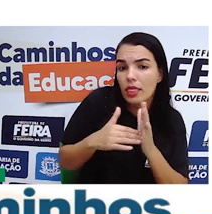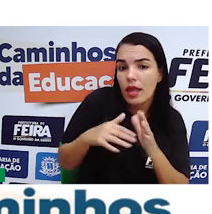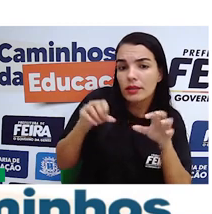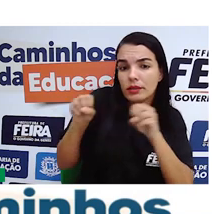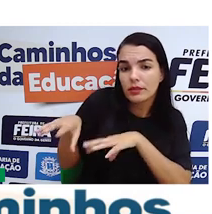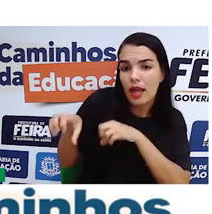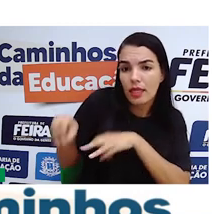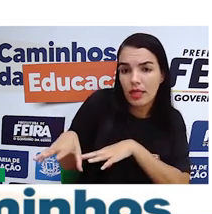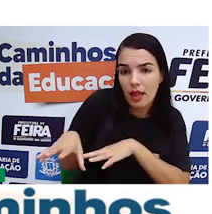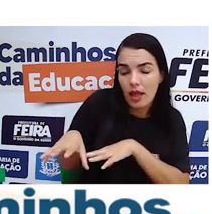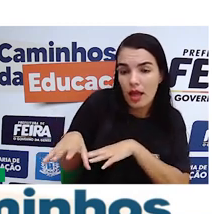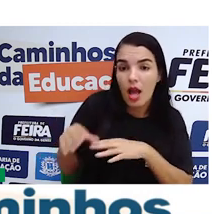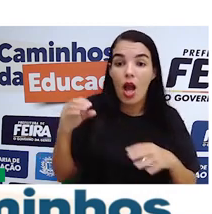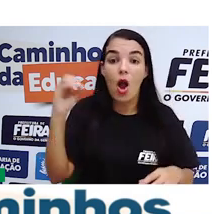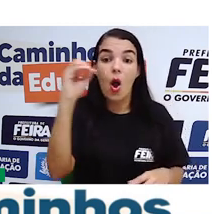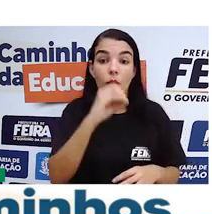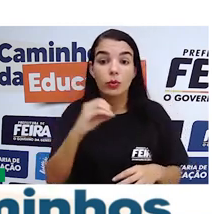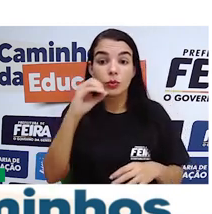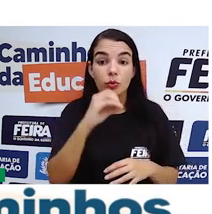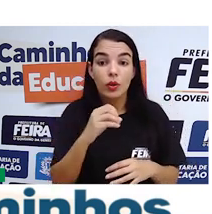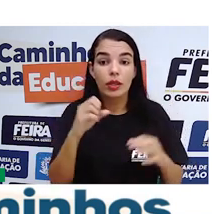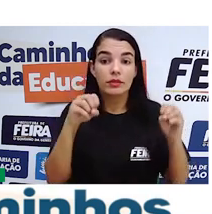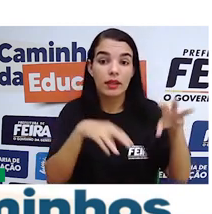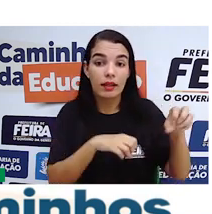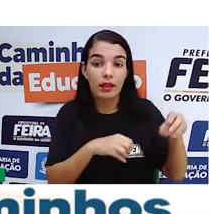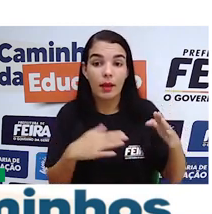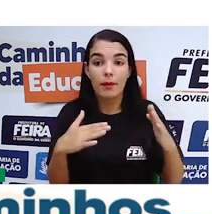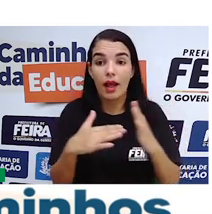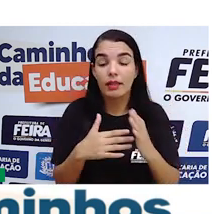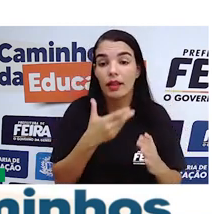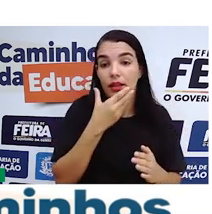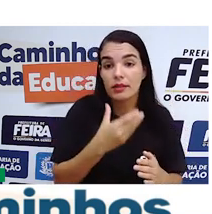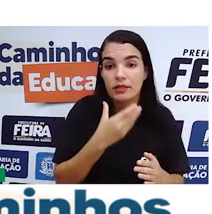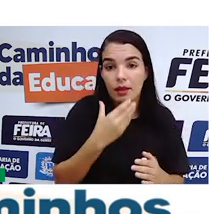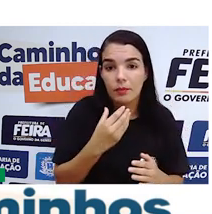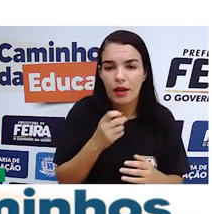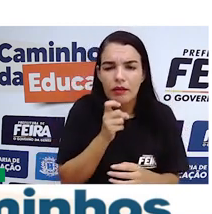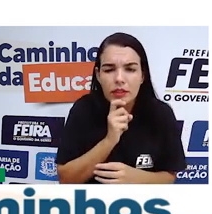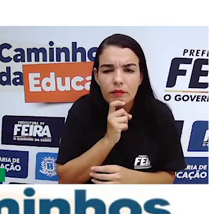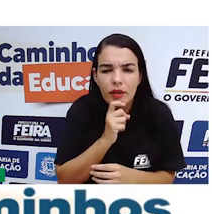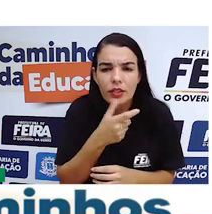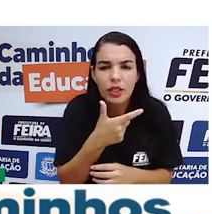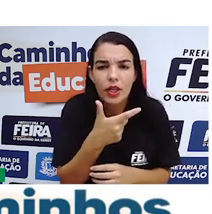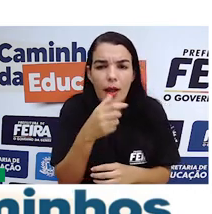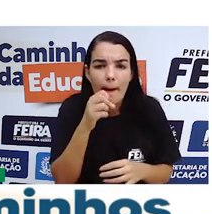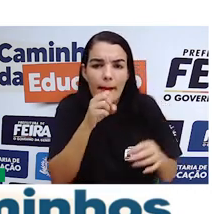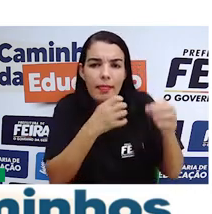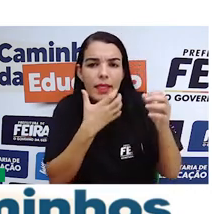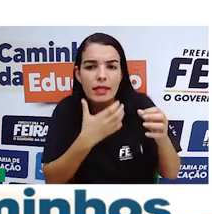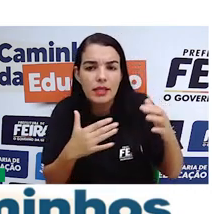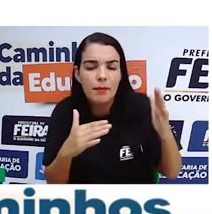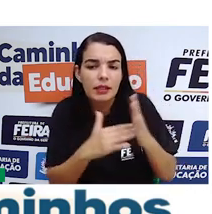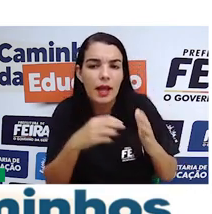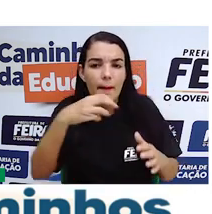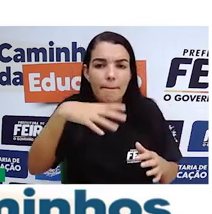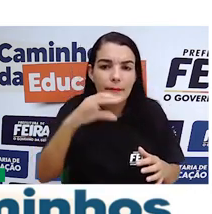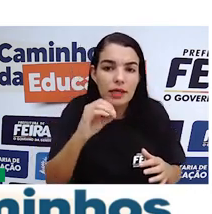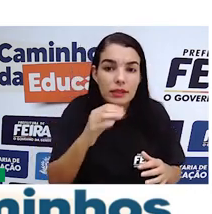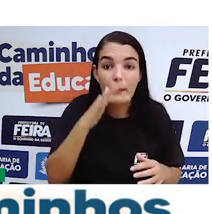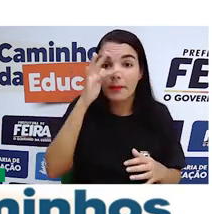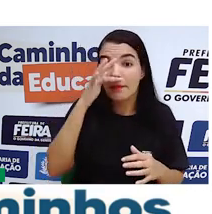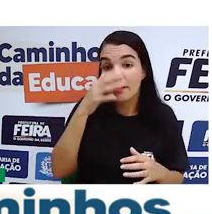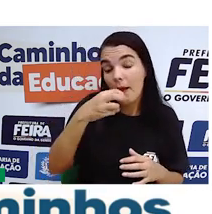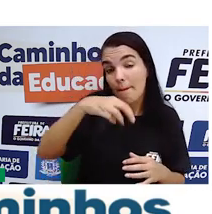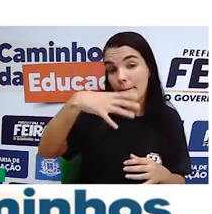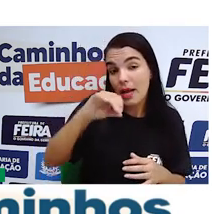21 de setembro até 20 de dezembro. Inverno, 21 de dezembro até 20 de março. Primavera, 21 de março até 21